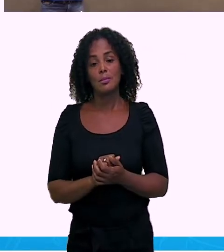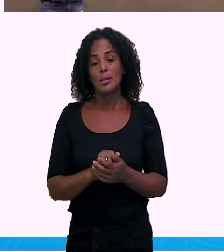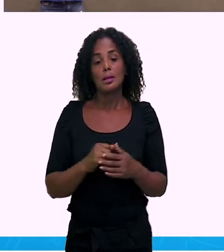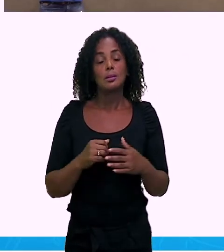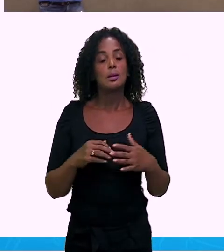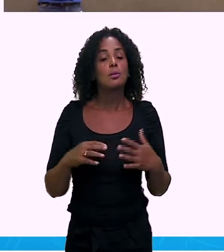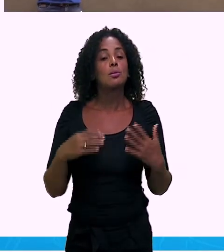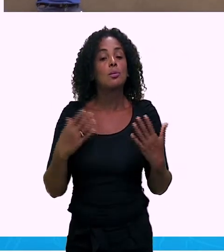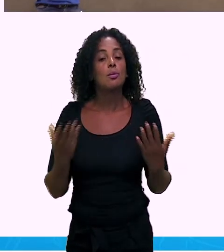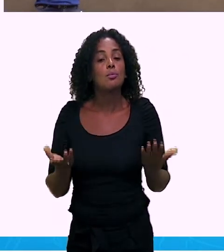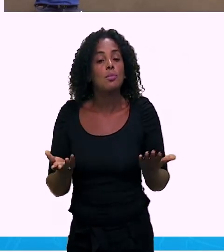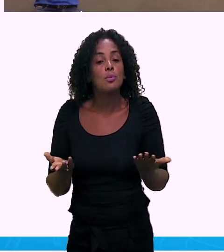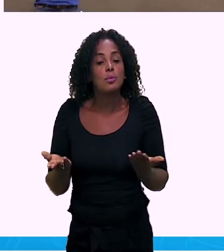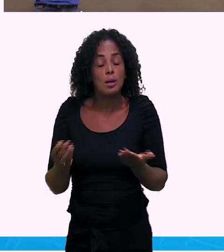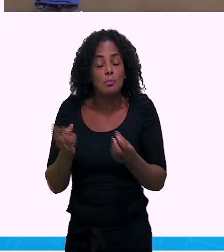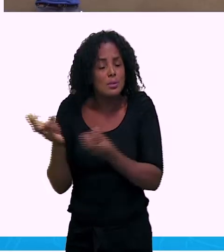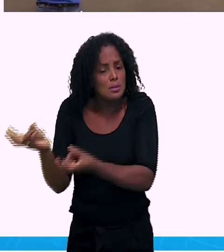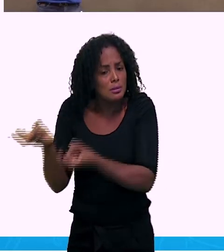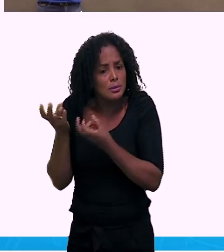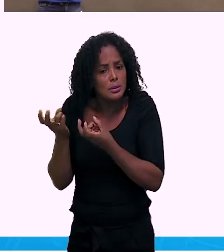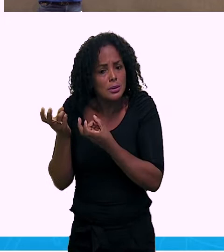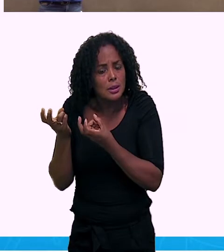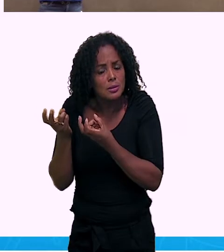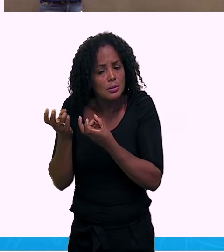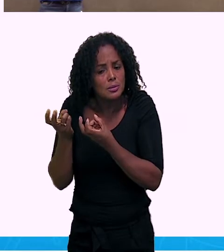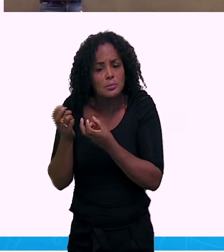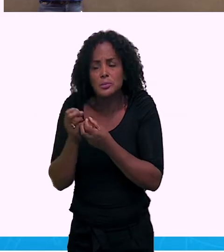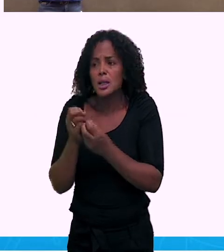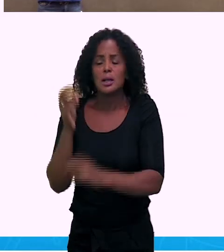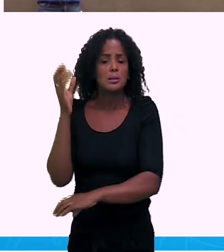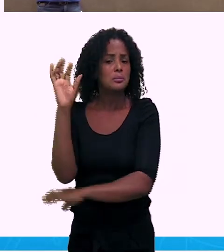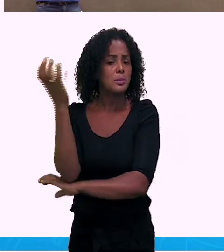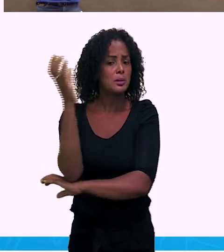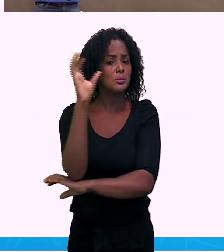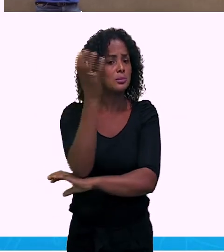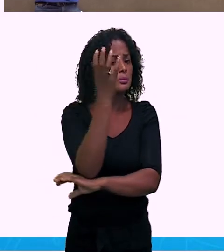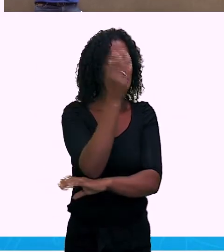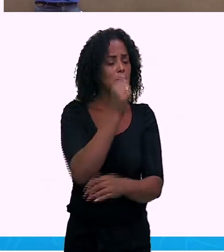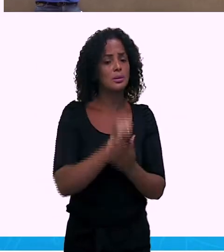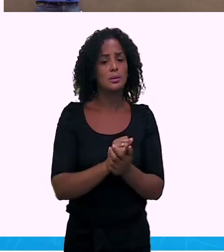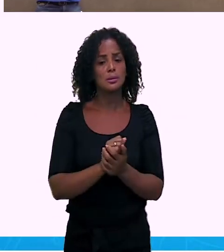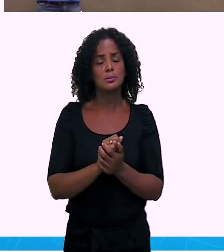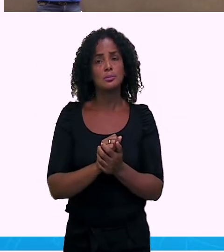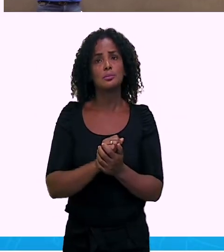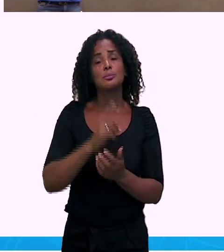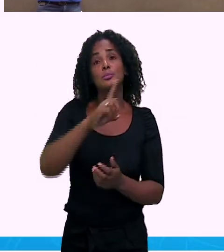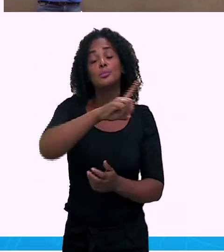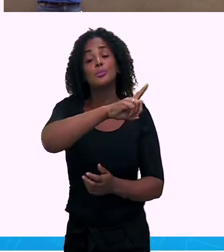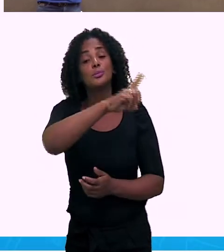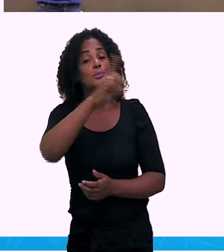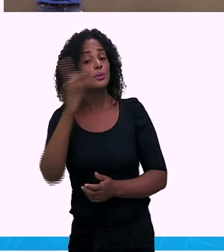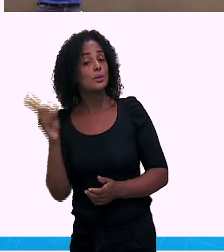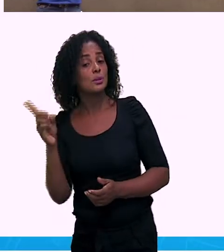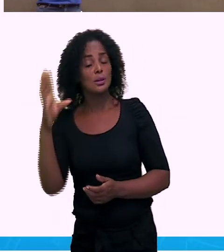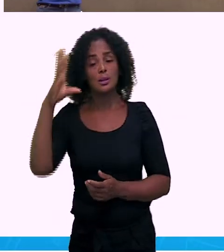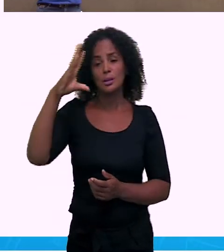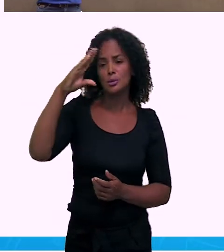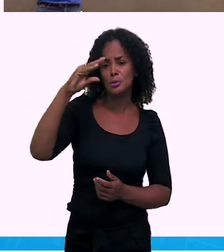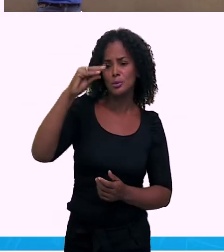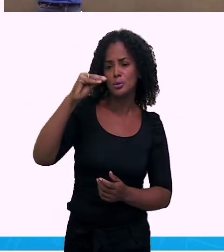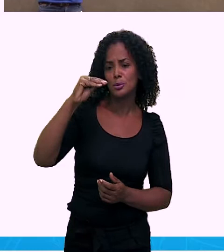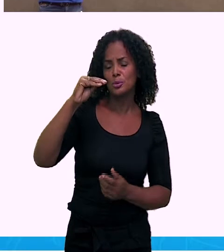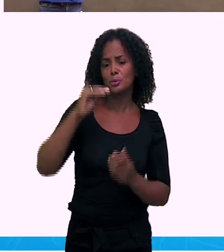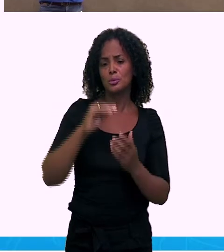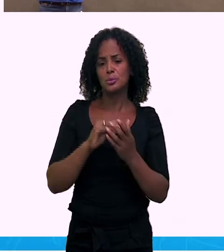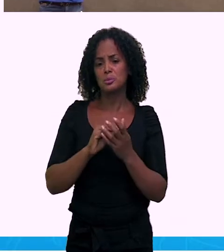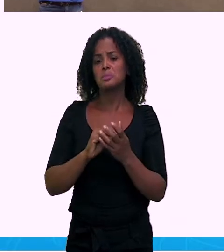partir da contagem, da observação de fenômenos naturais. Isso, dia e noite, a gente não tem aí uma diferença entre dia e